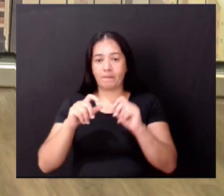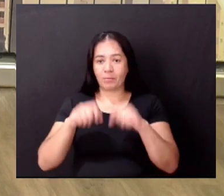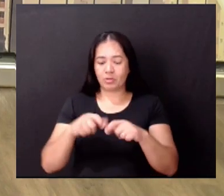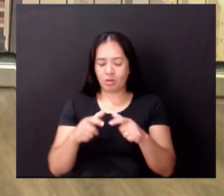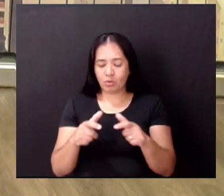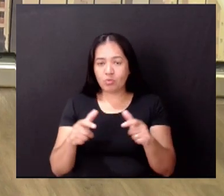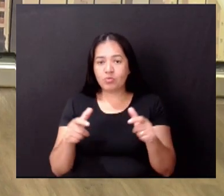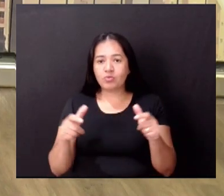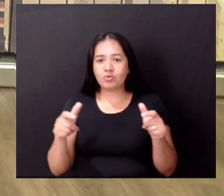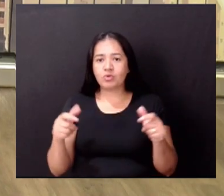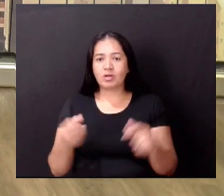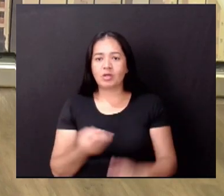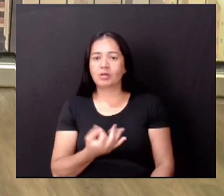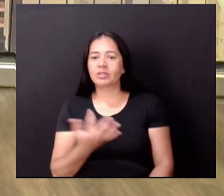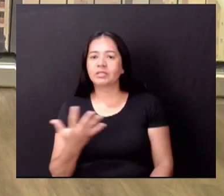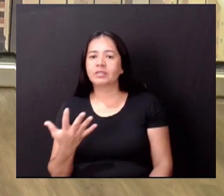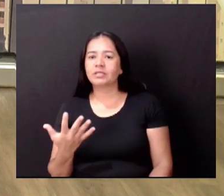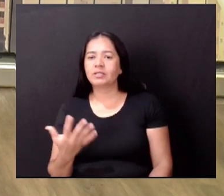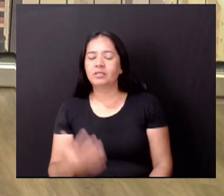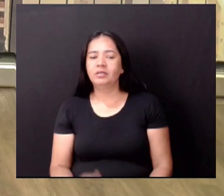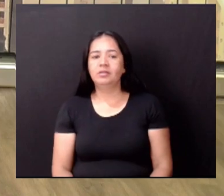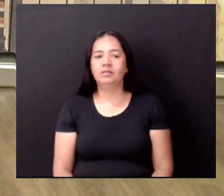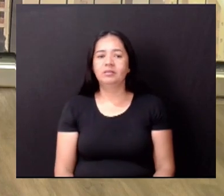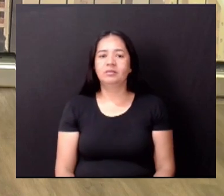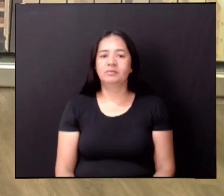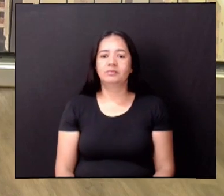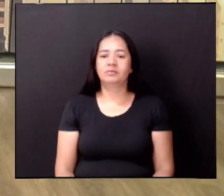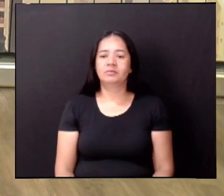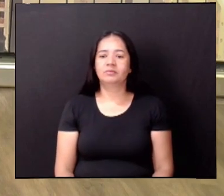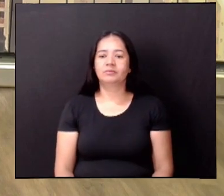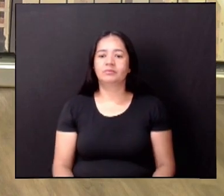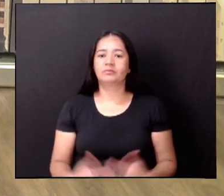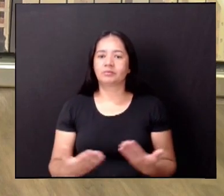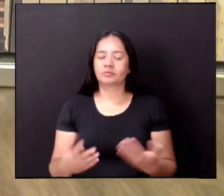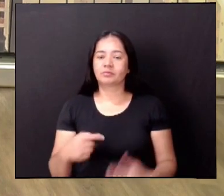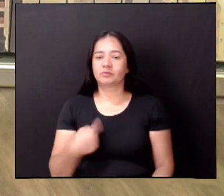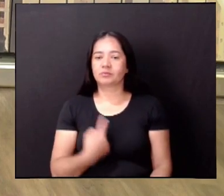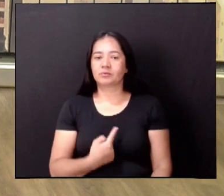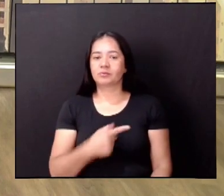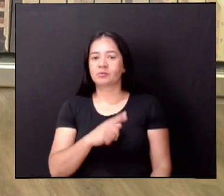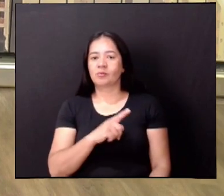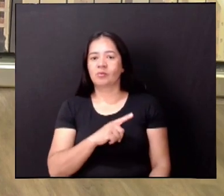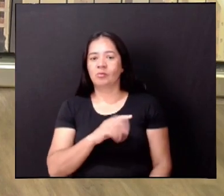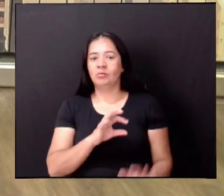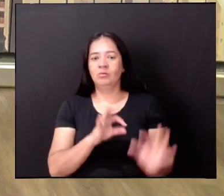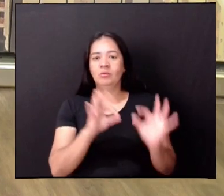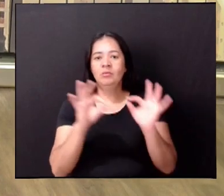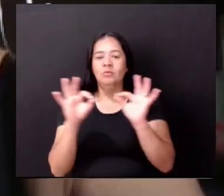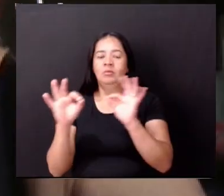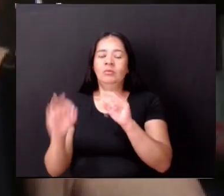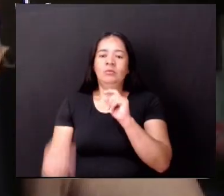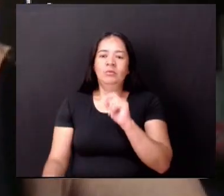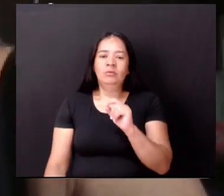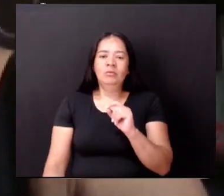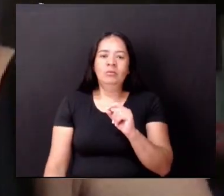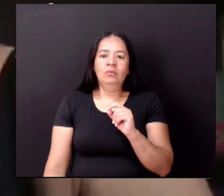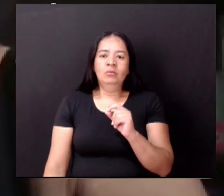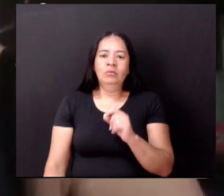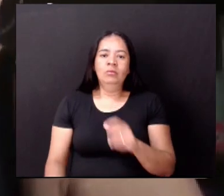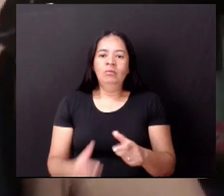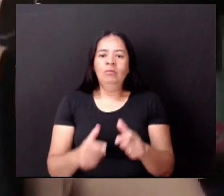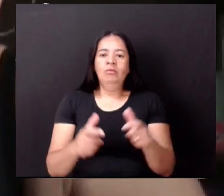se é possível aumentar muito ainda esses números? Olha, Alexandre, o que a gente tem